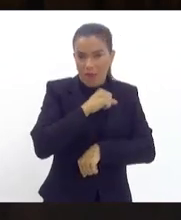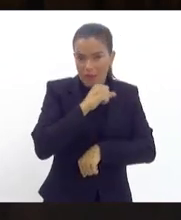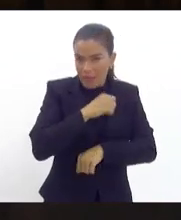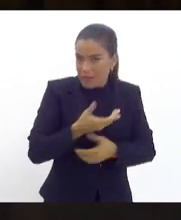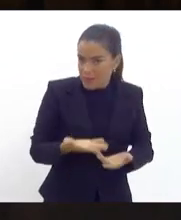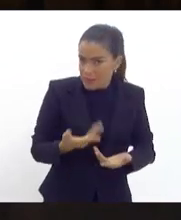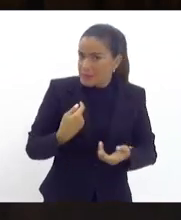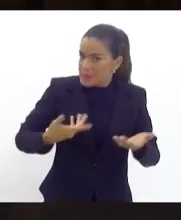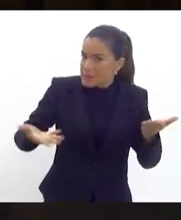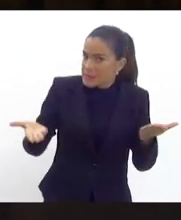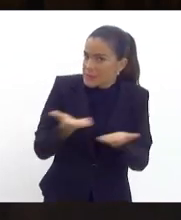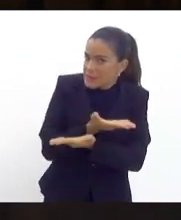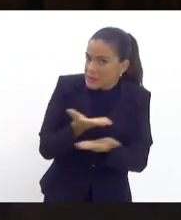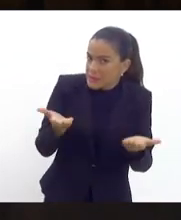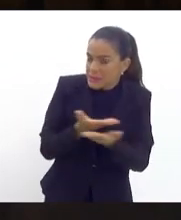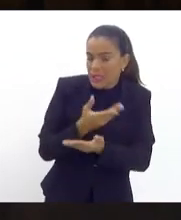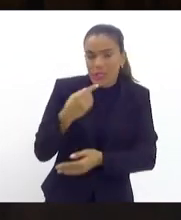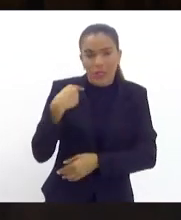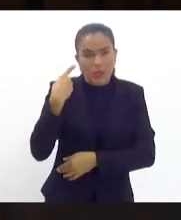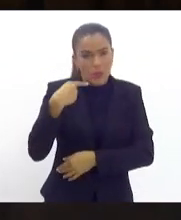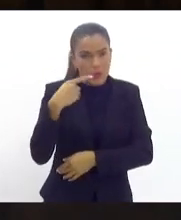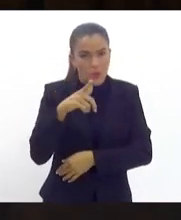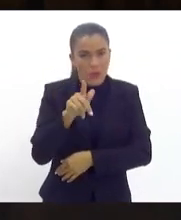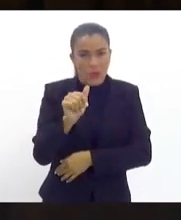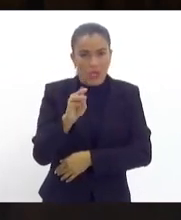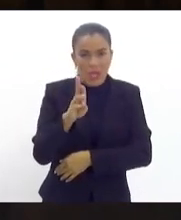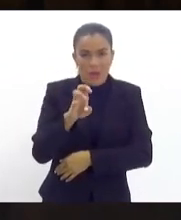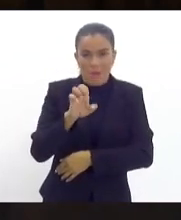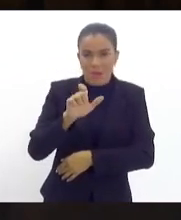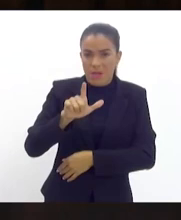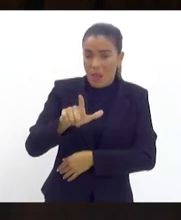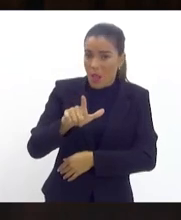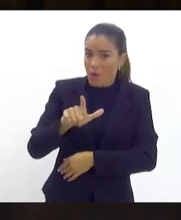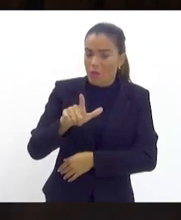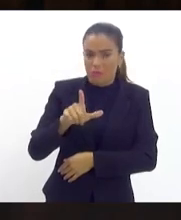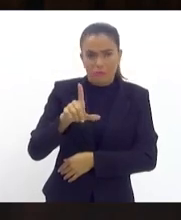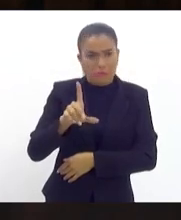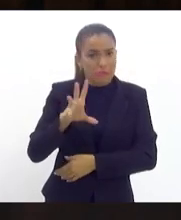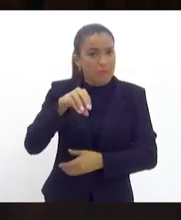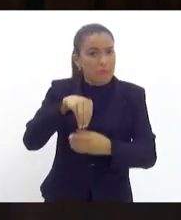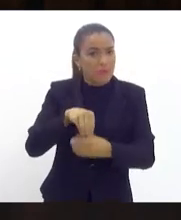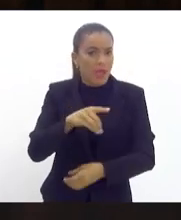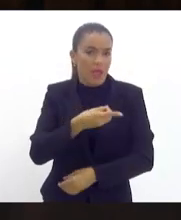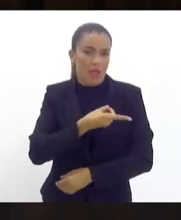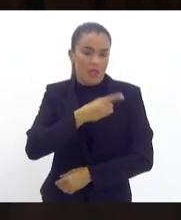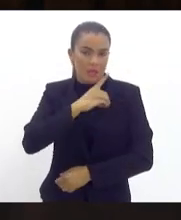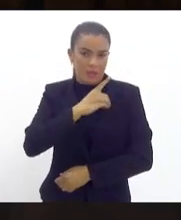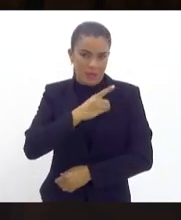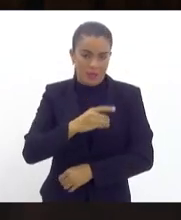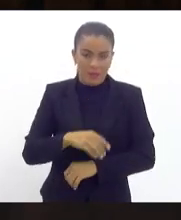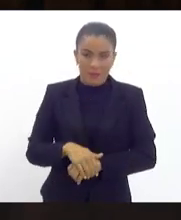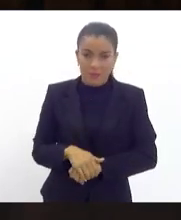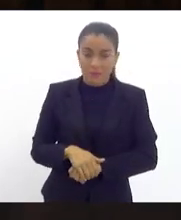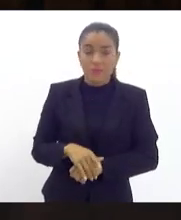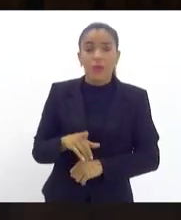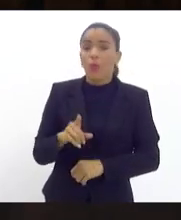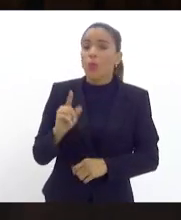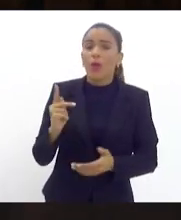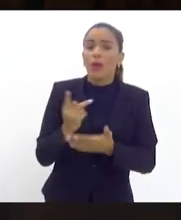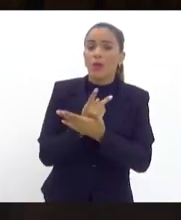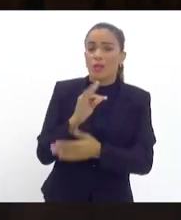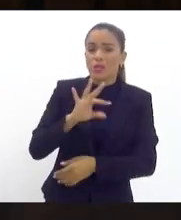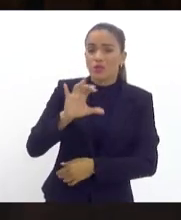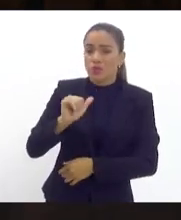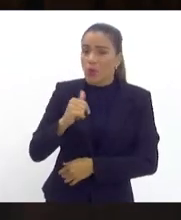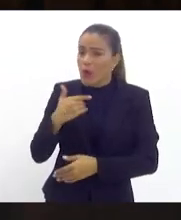que ter essa integração acho que o Dr Gabriel inclusive pode fazer isso porque ele tá no primeiro DPA Então o que acontece na Tijuca se comunica